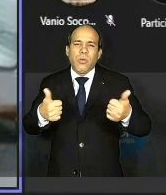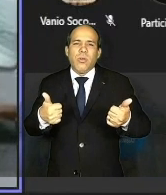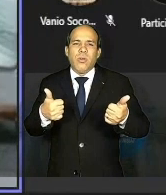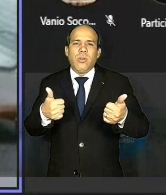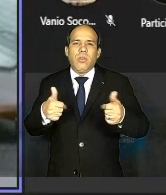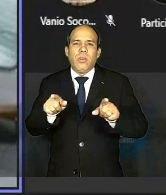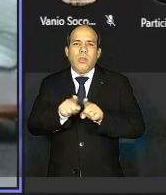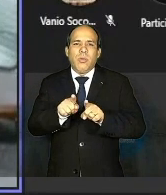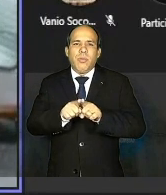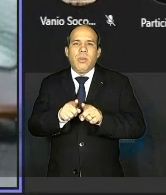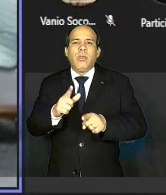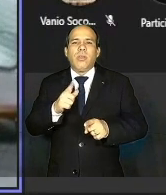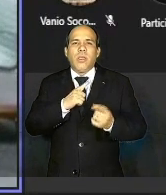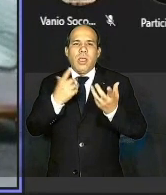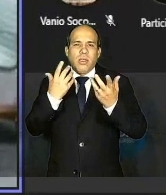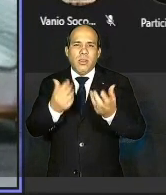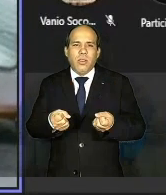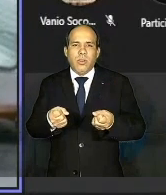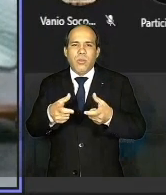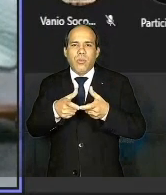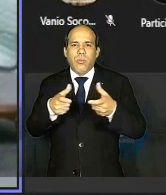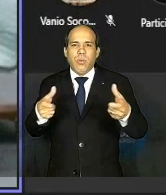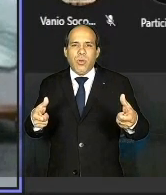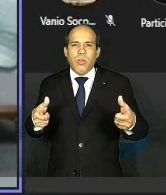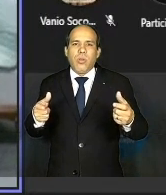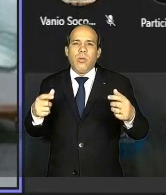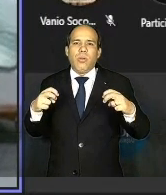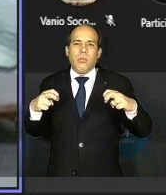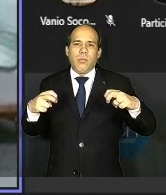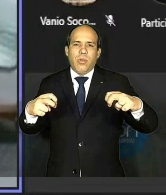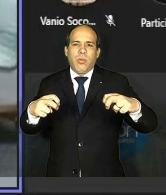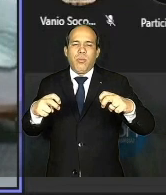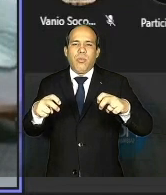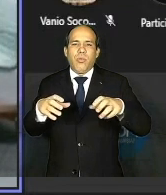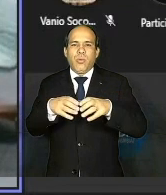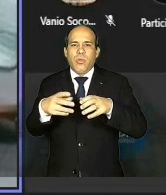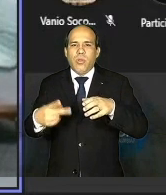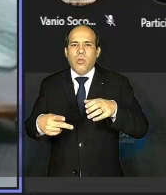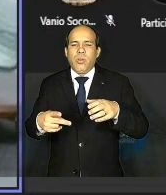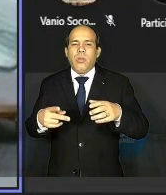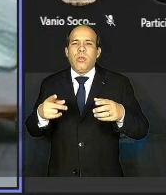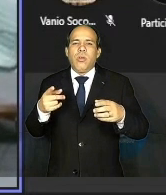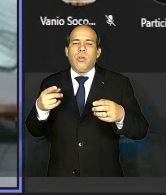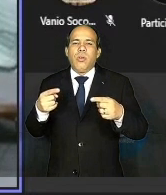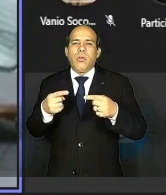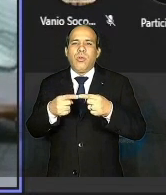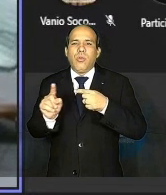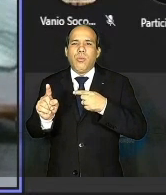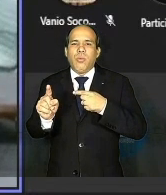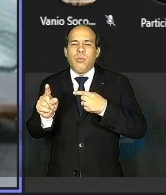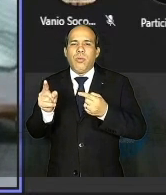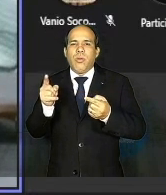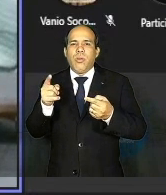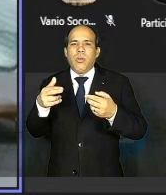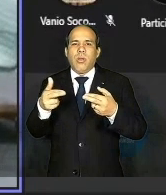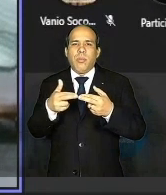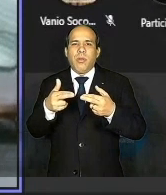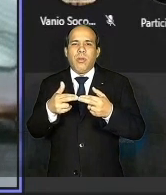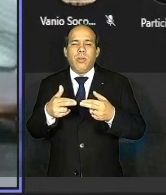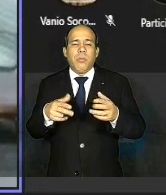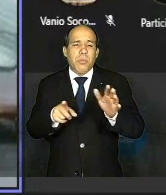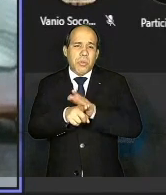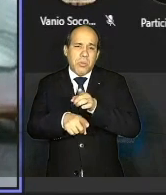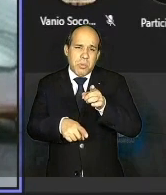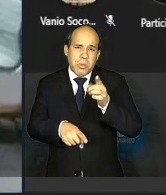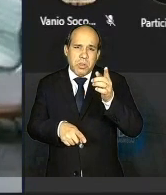Sua Excelência, que já foi analisado e conta com a adesão dos demais membros do colegiado, são pelo